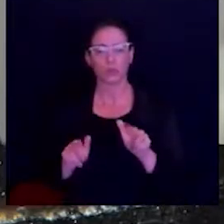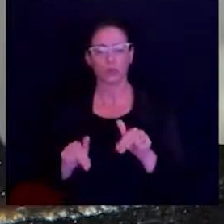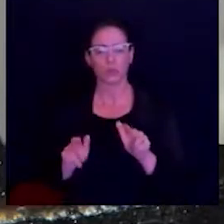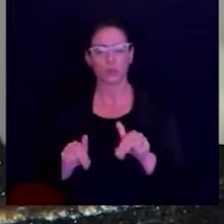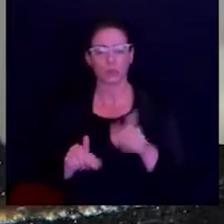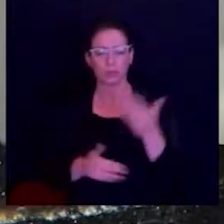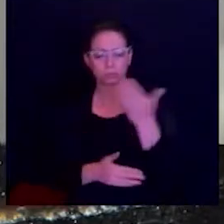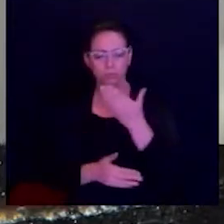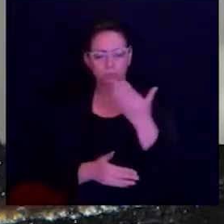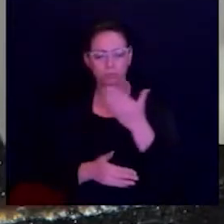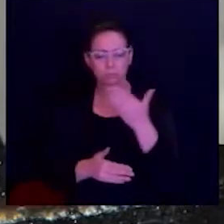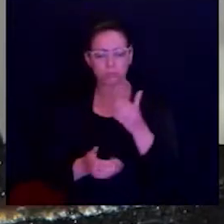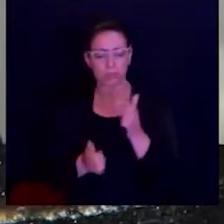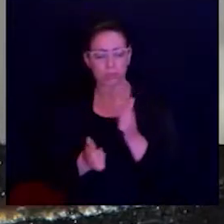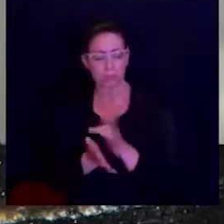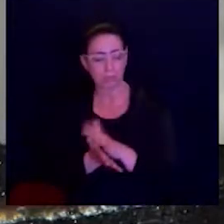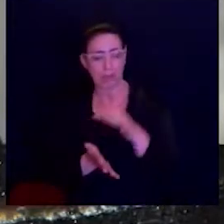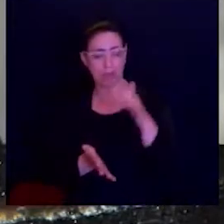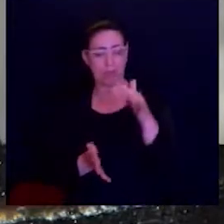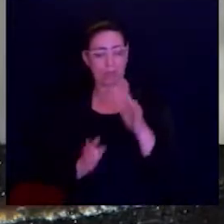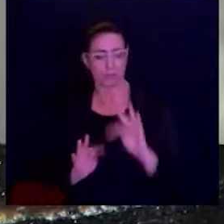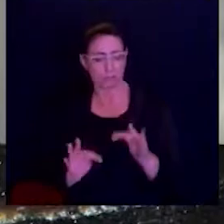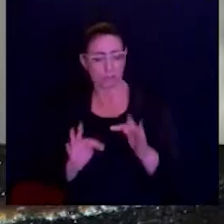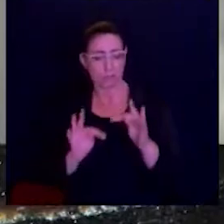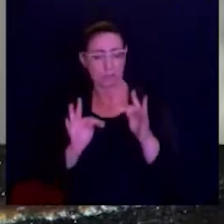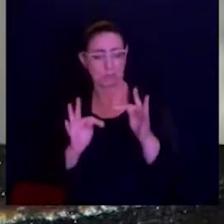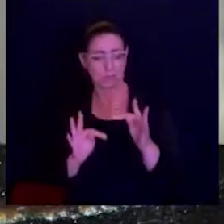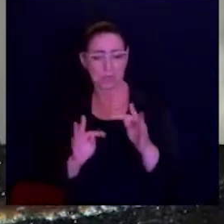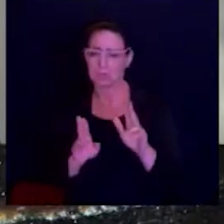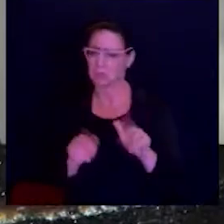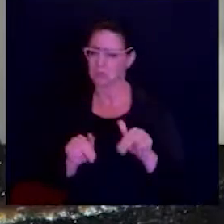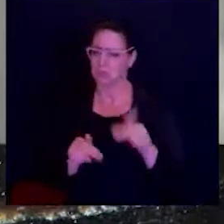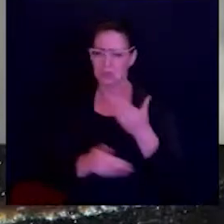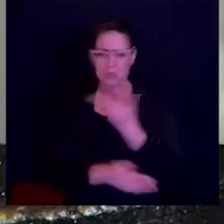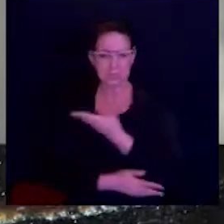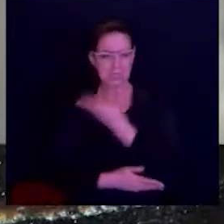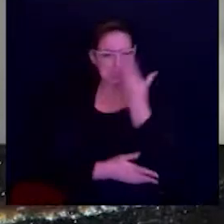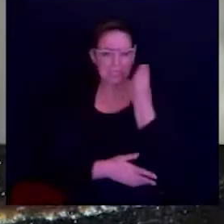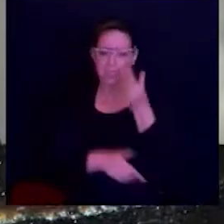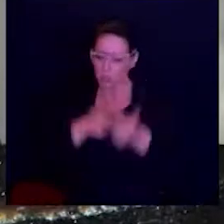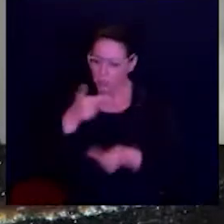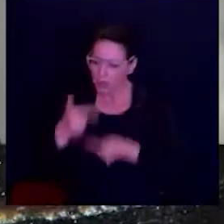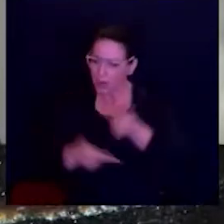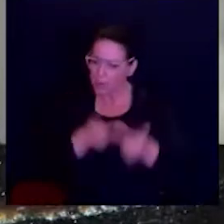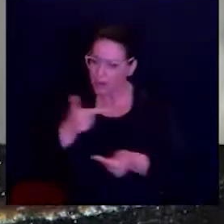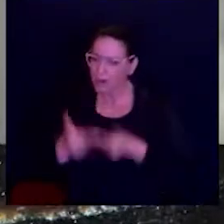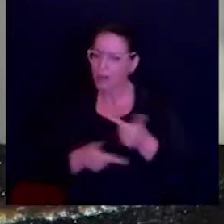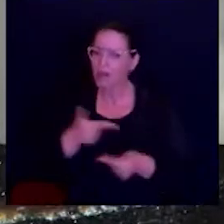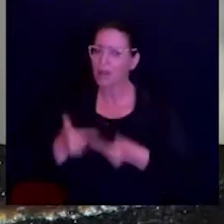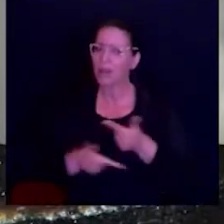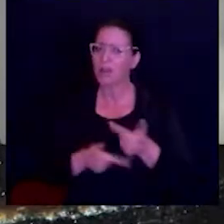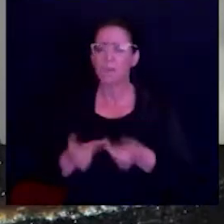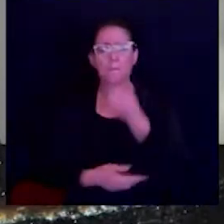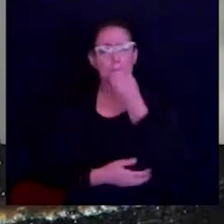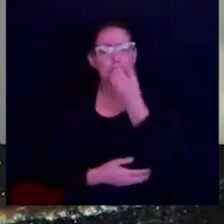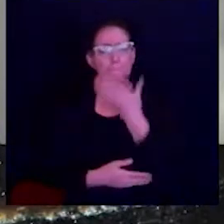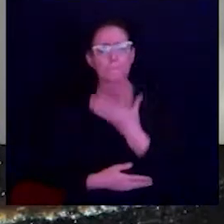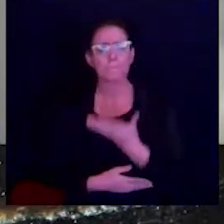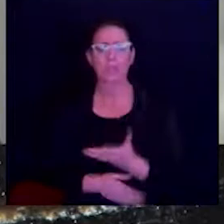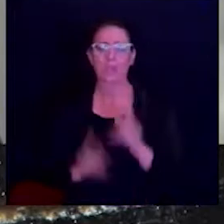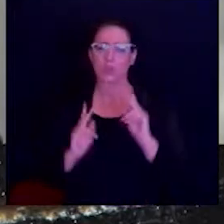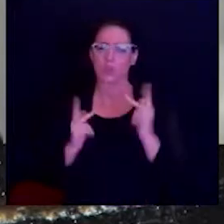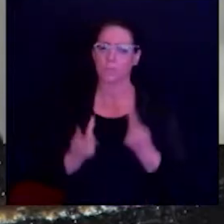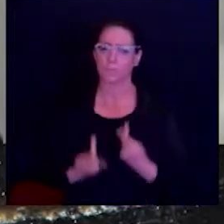da tecnologia, de forma a não me esquecer de que trabalho para o bem do homem e não da